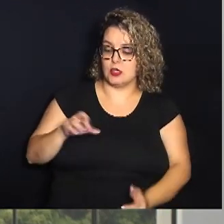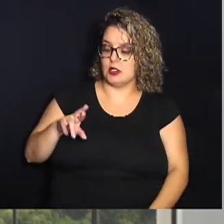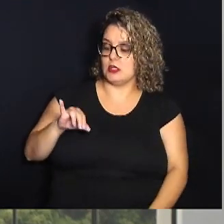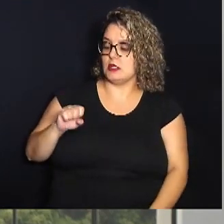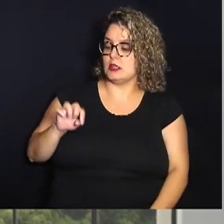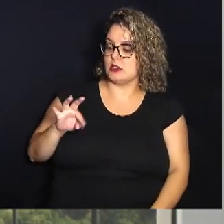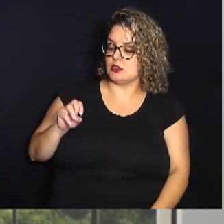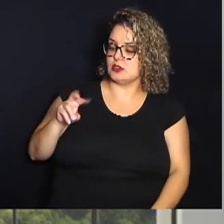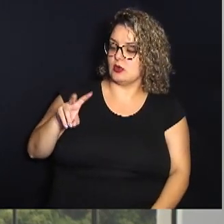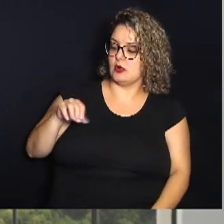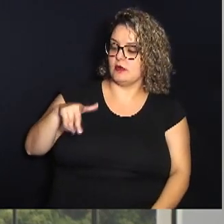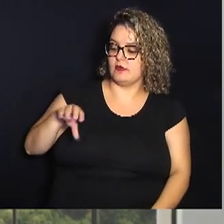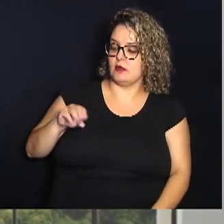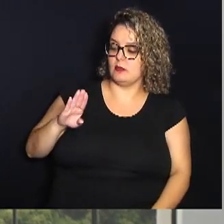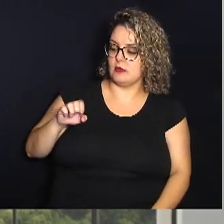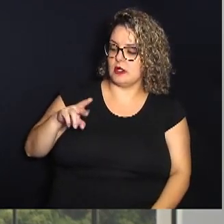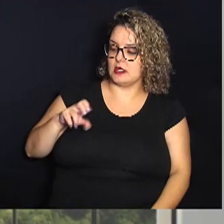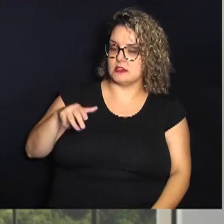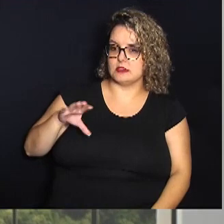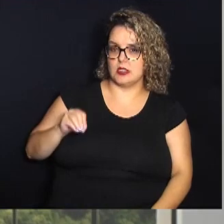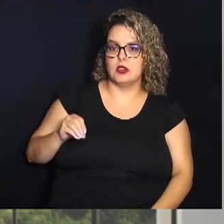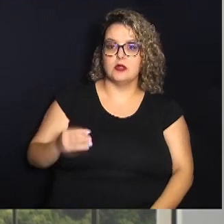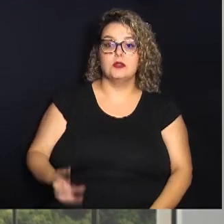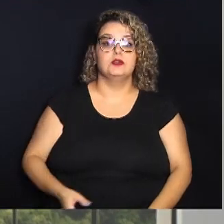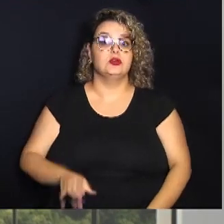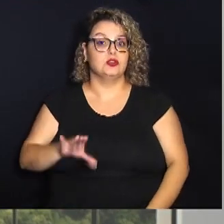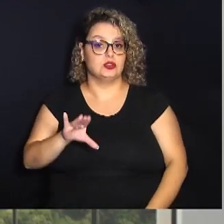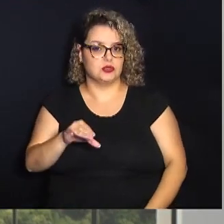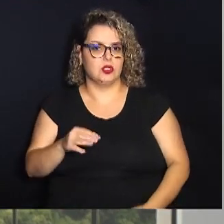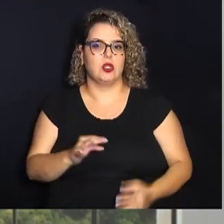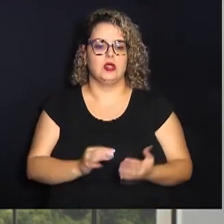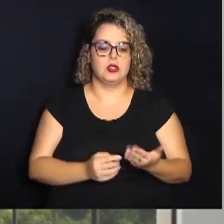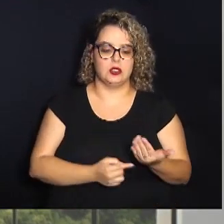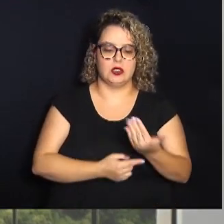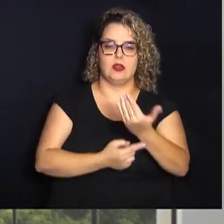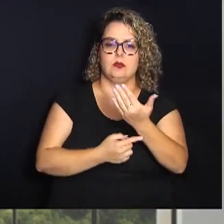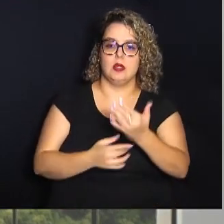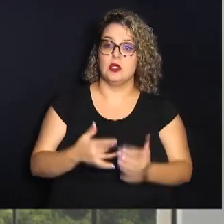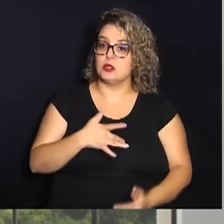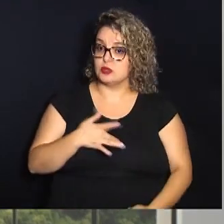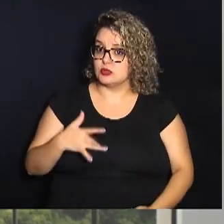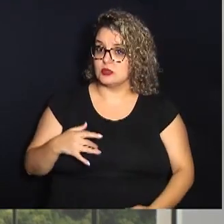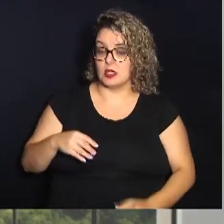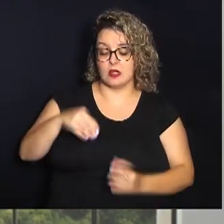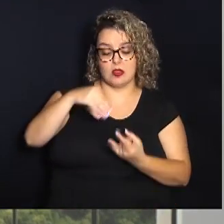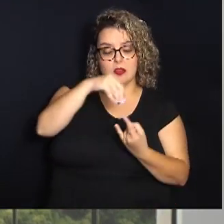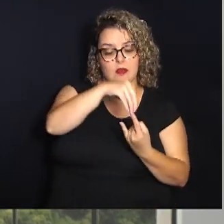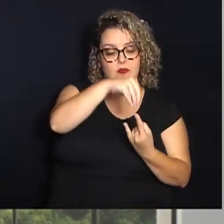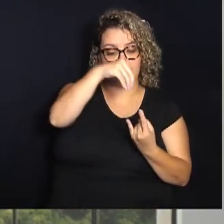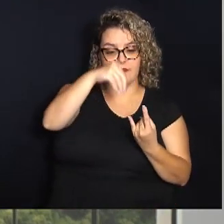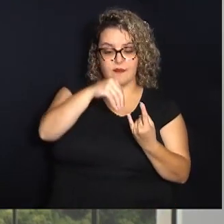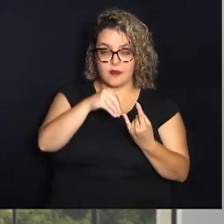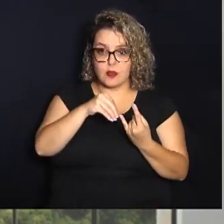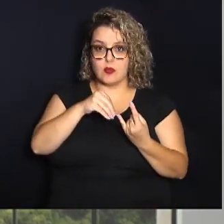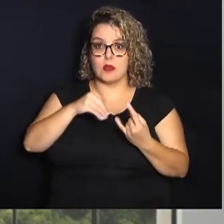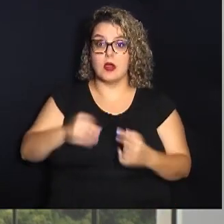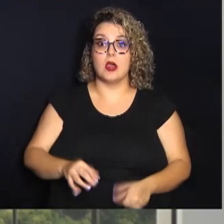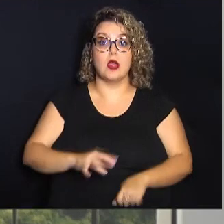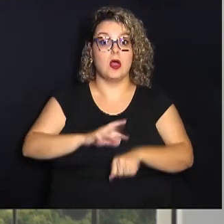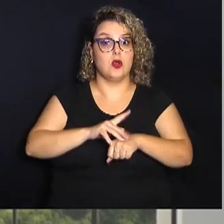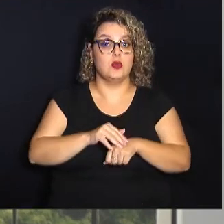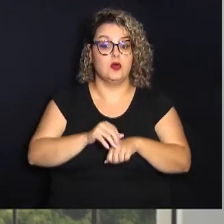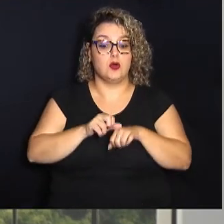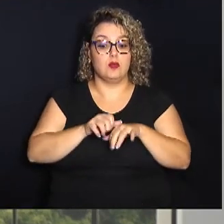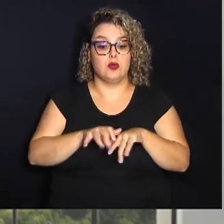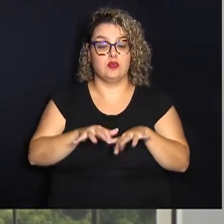do Instituto de Comunicação e Informação Científica e Tecnológica em Saúde da Fiocruz, a doença vem se espalhando